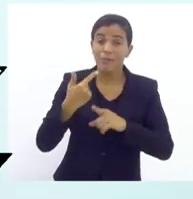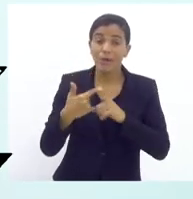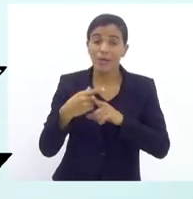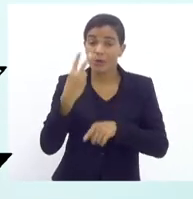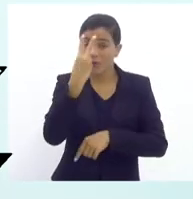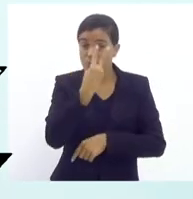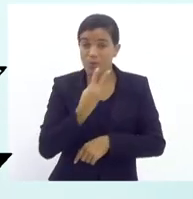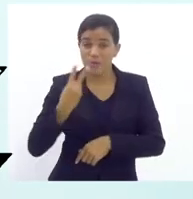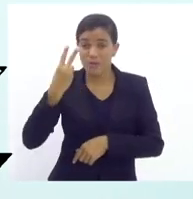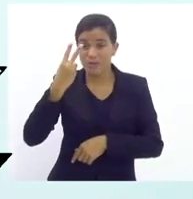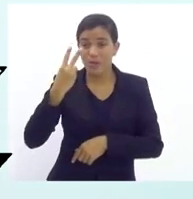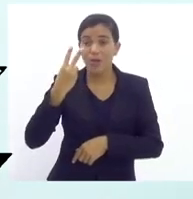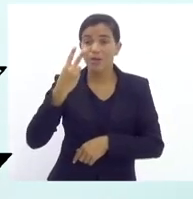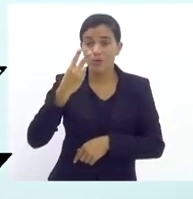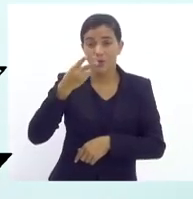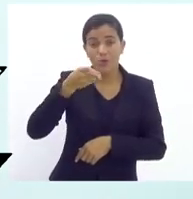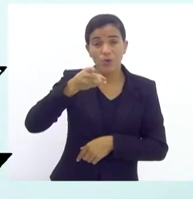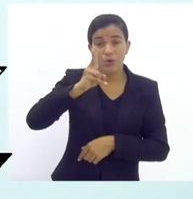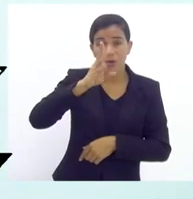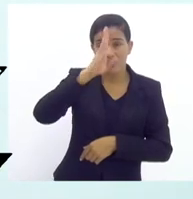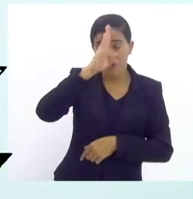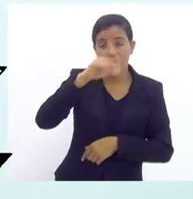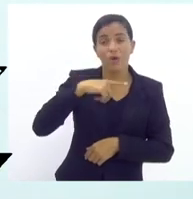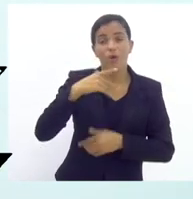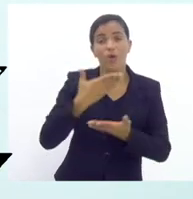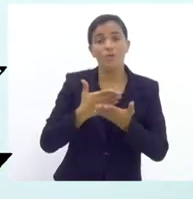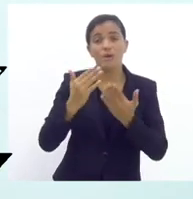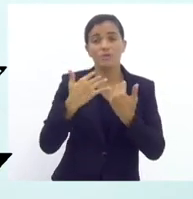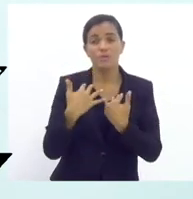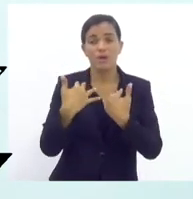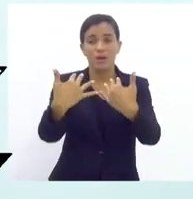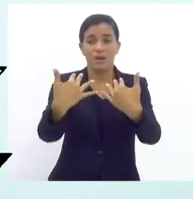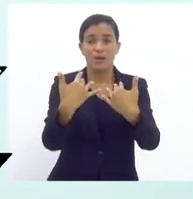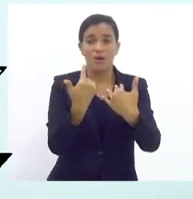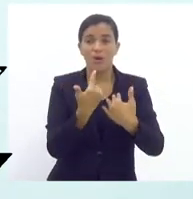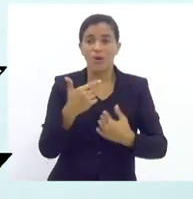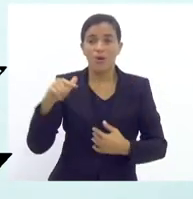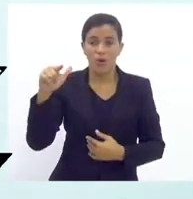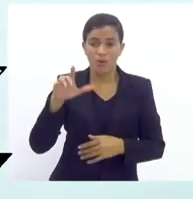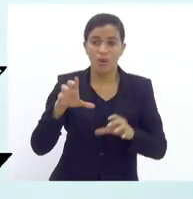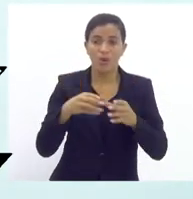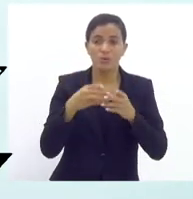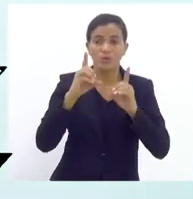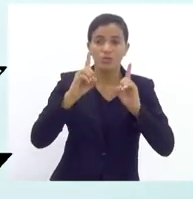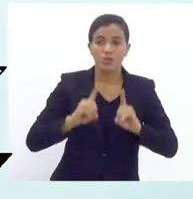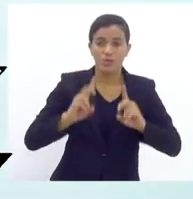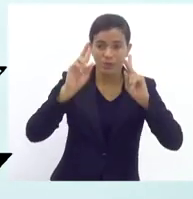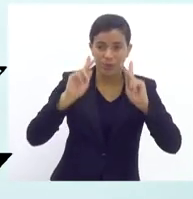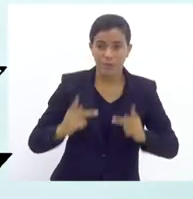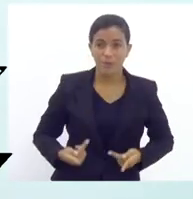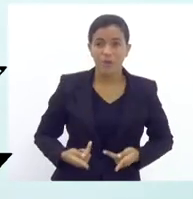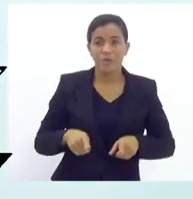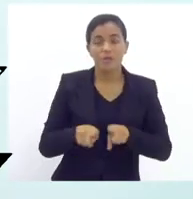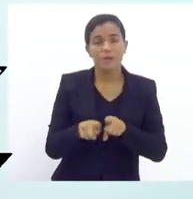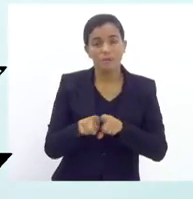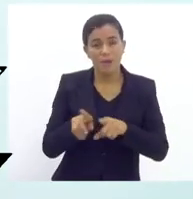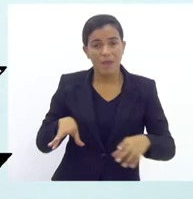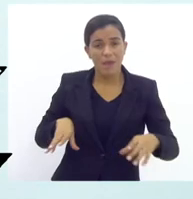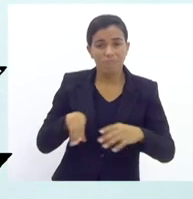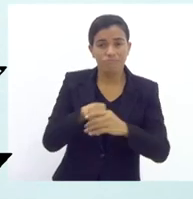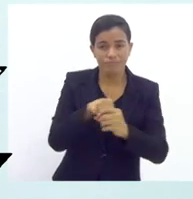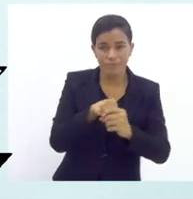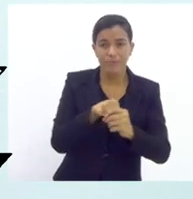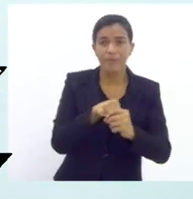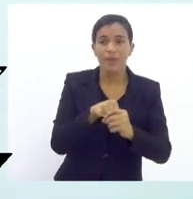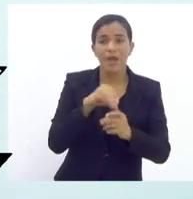da tarde começará uma outra audiência pública que a comissão de direitos humanos é signatária também é uma